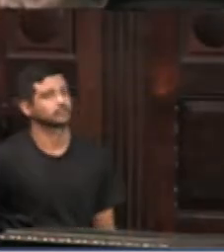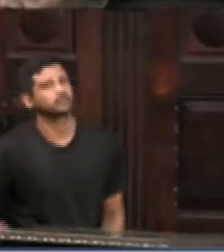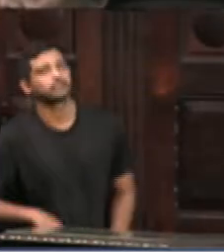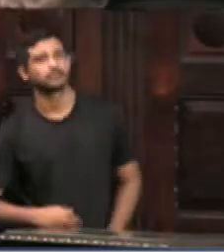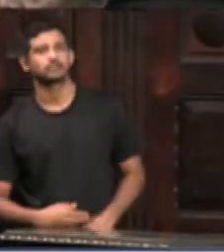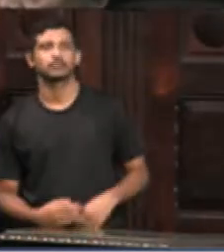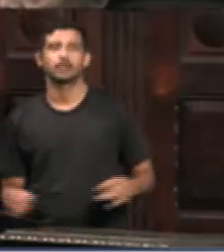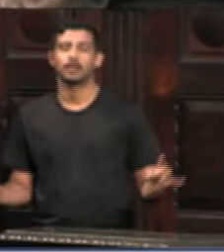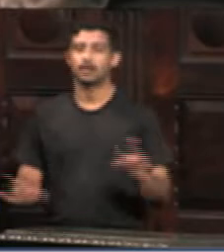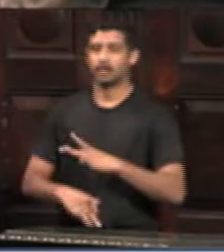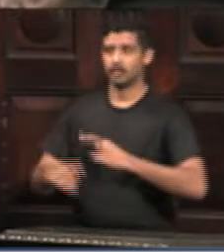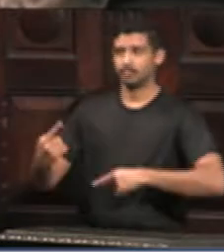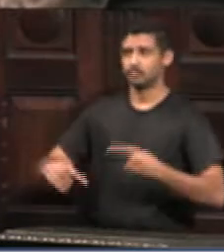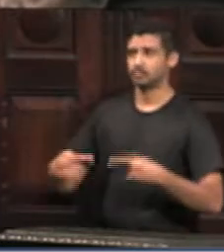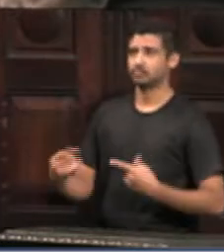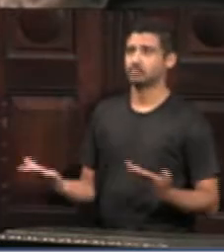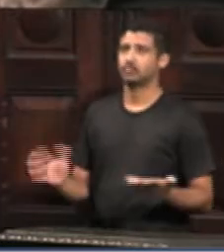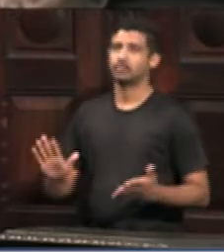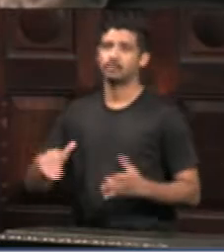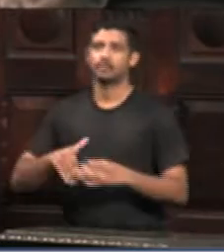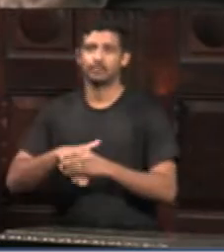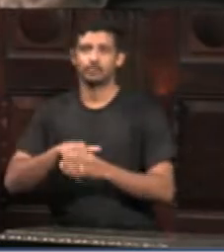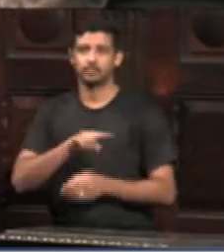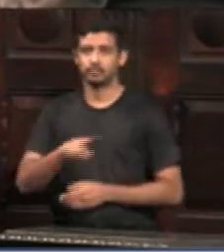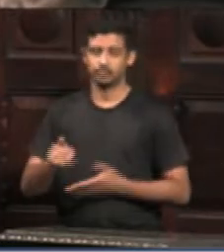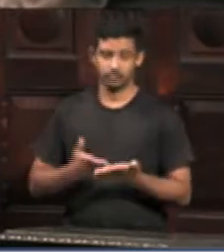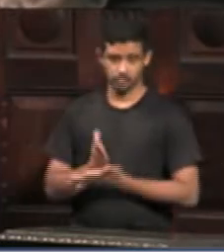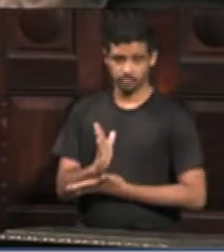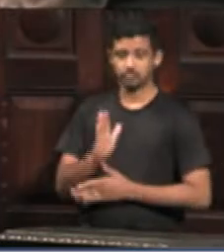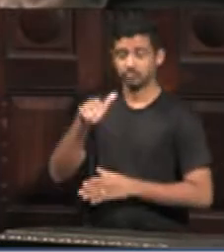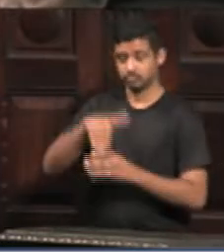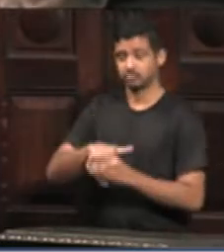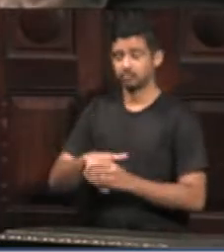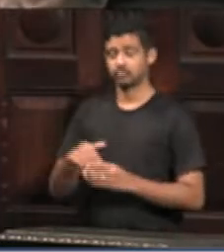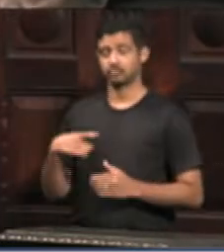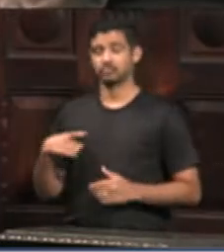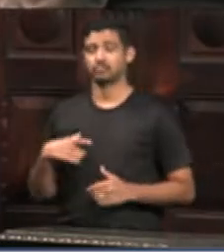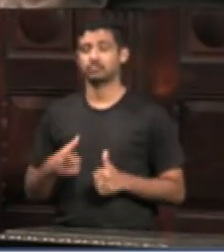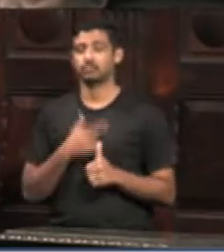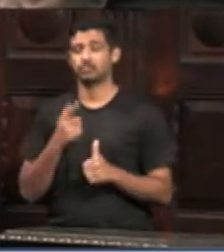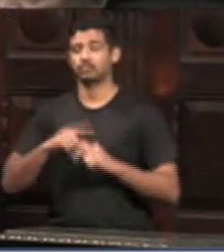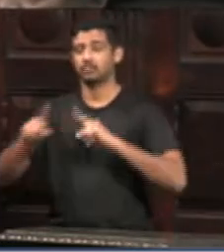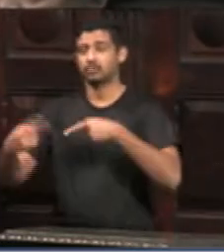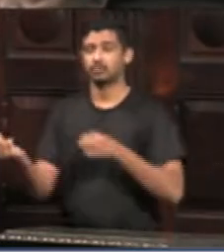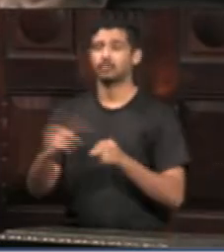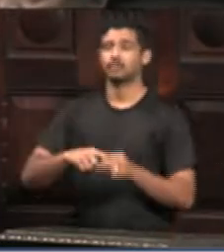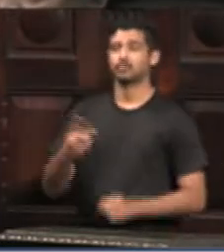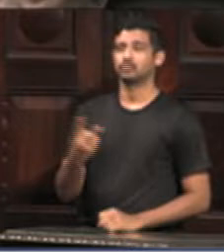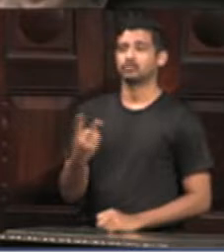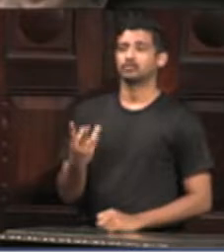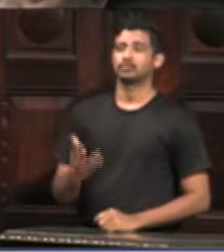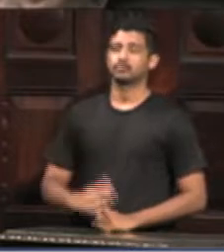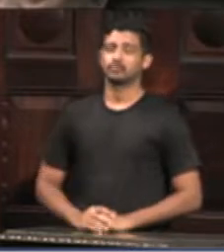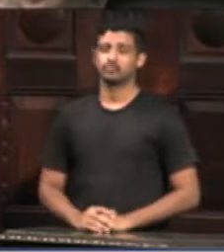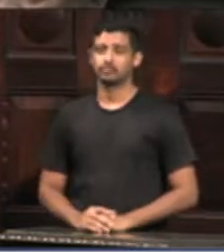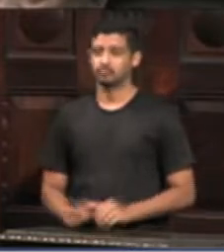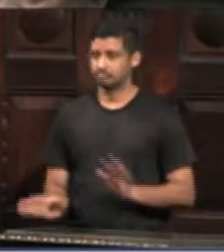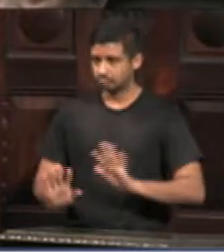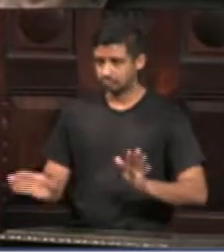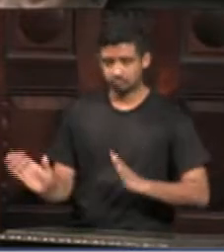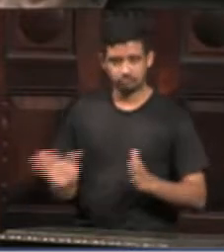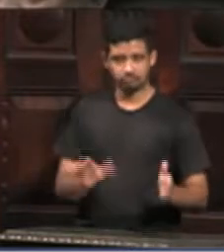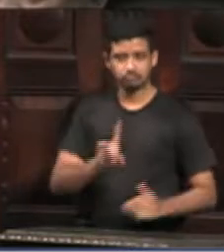discutir, encerrada a discussão, em votação, senhores que aprovam, pareçam como estão, aprovado em primeira, retorna em segunda. Nada mais havendo a tratar na ordem do